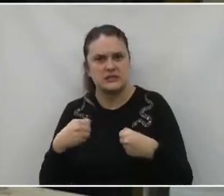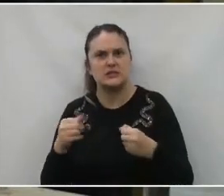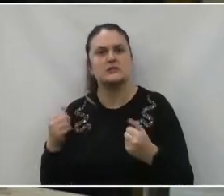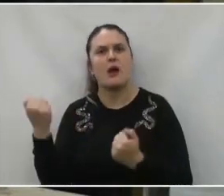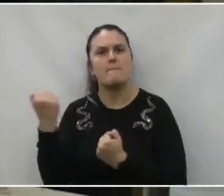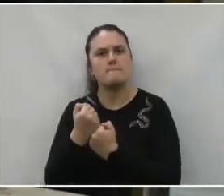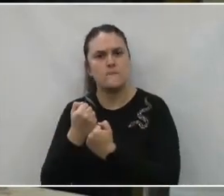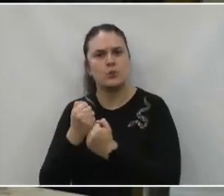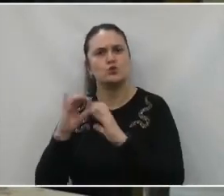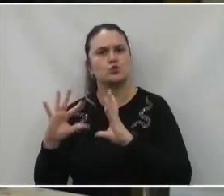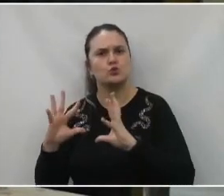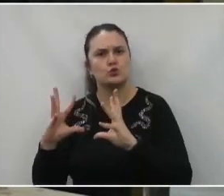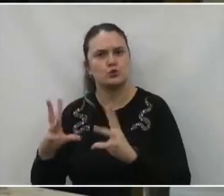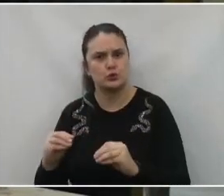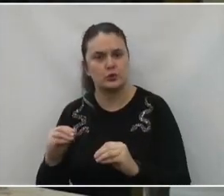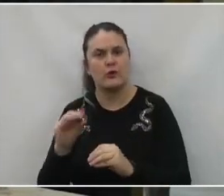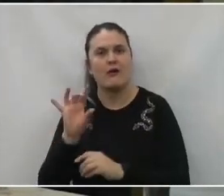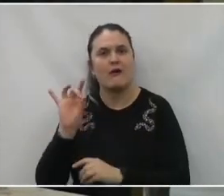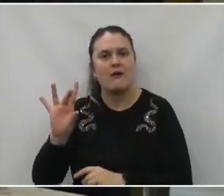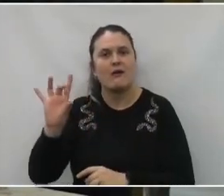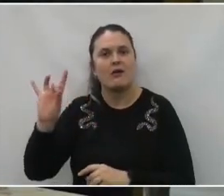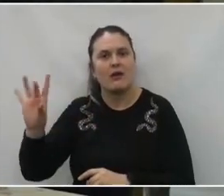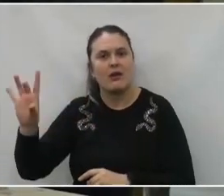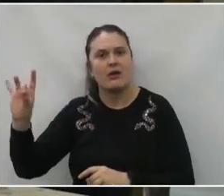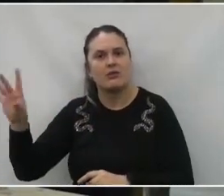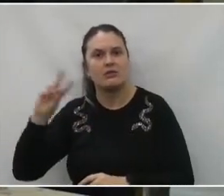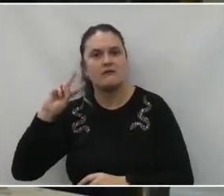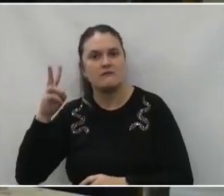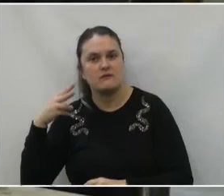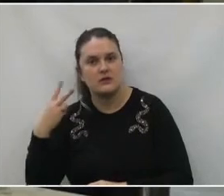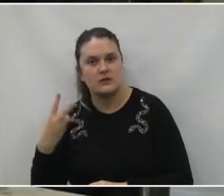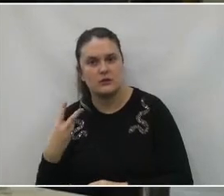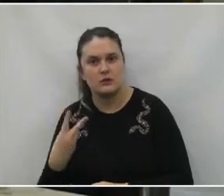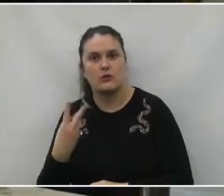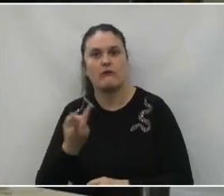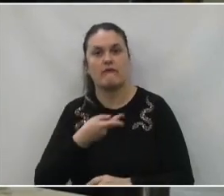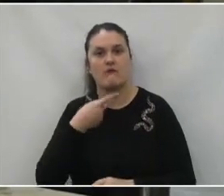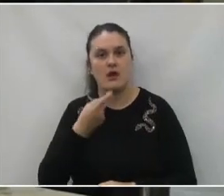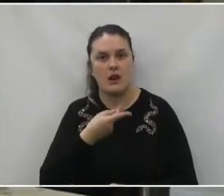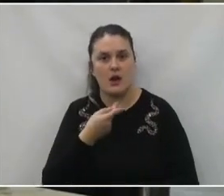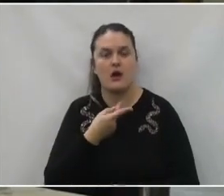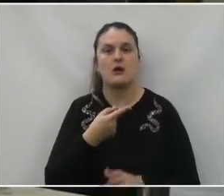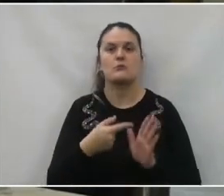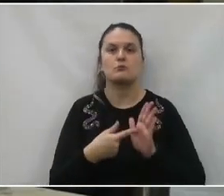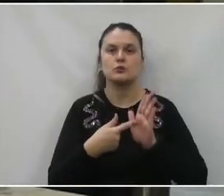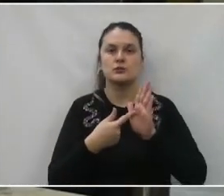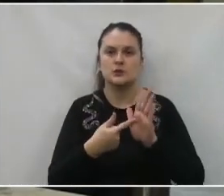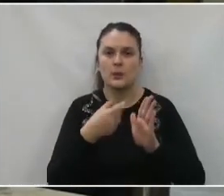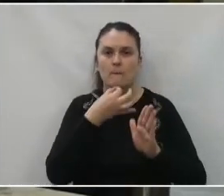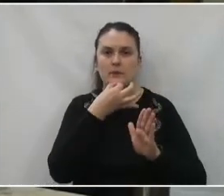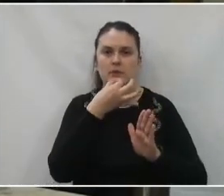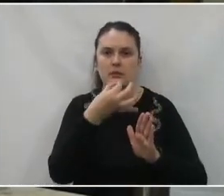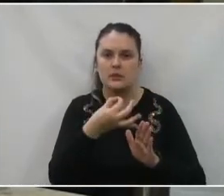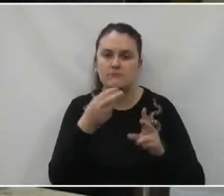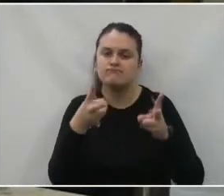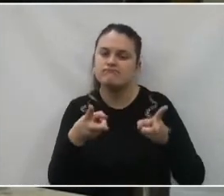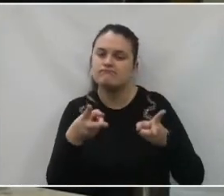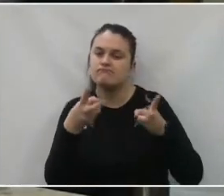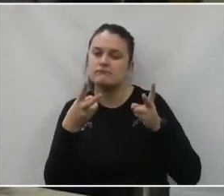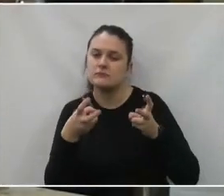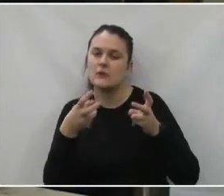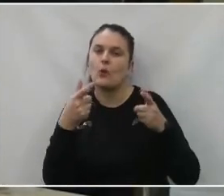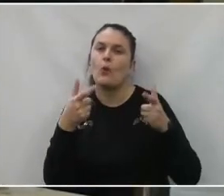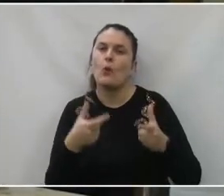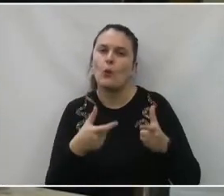mãos. A necessidade de cada legislador, cada vereador dessa Casa de Leis, que observe aonde